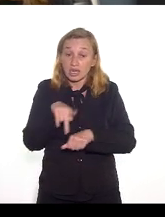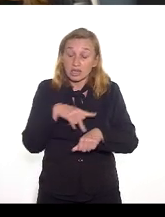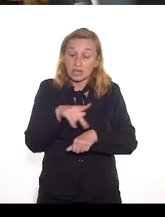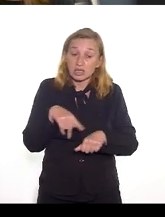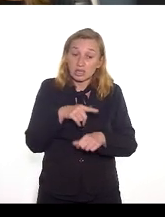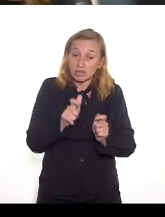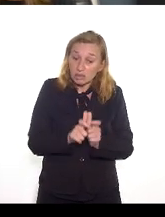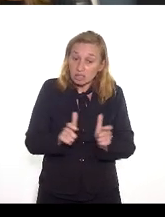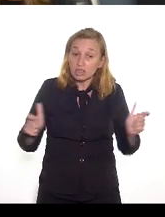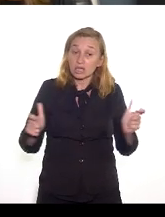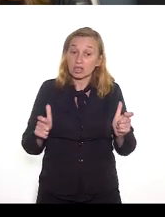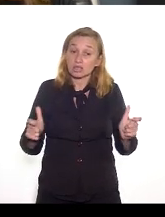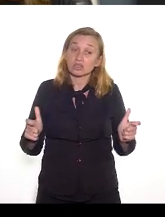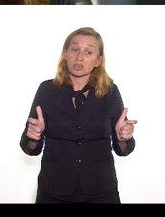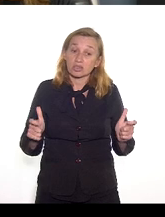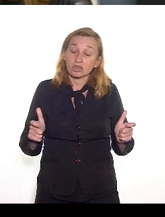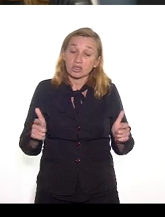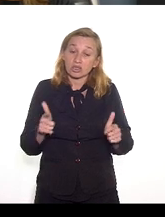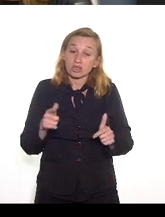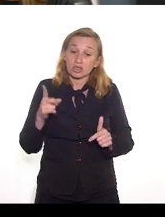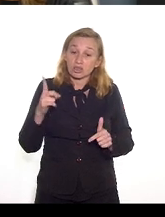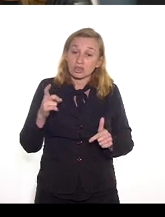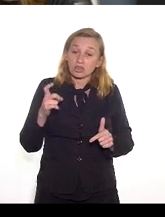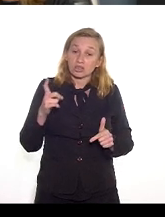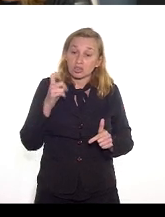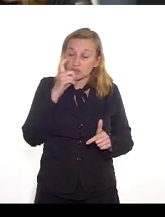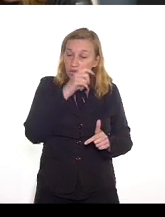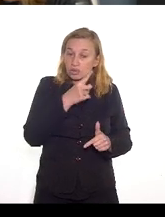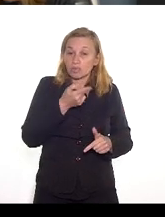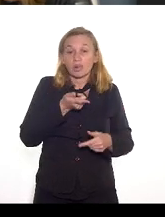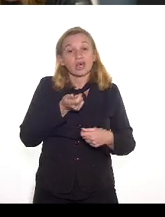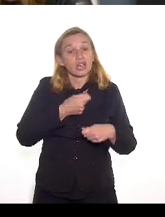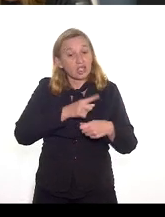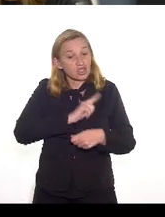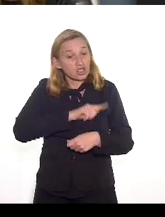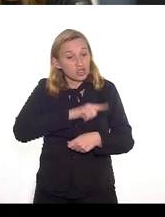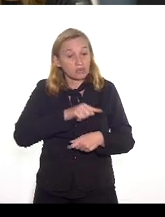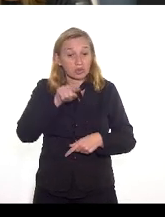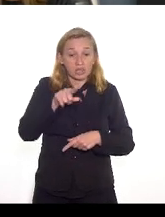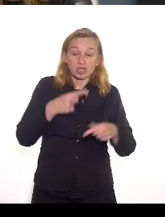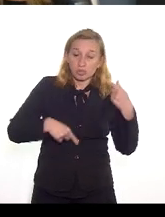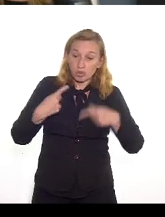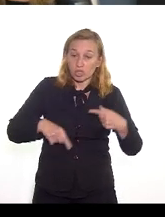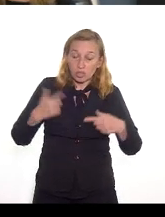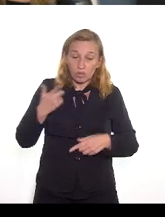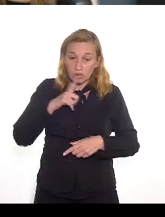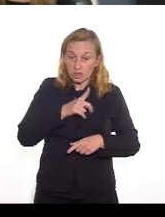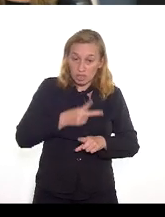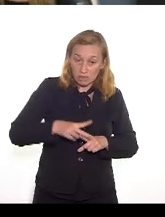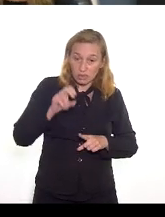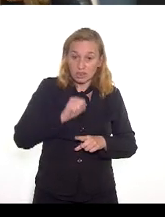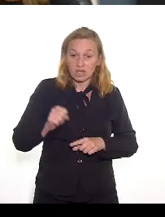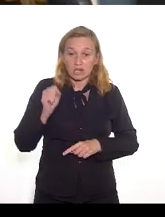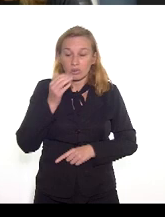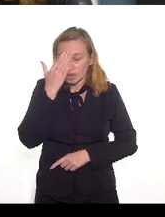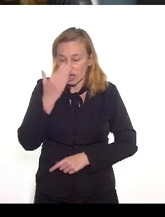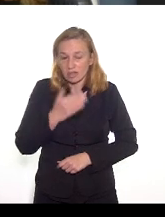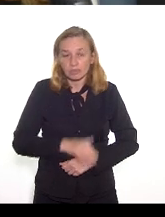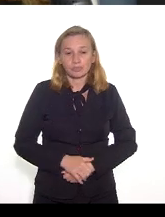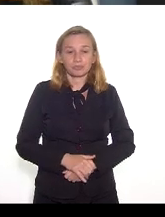um dos grandes entraves para que a gestão dessas políticas realmente dê certo. Muito obrigado.